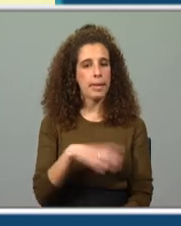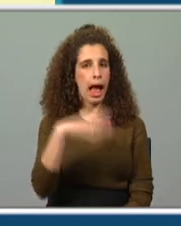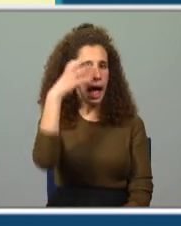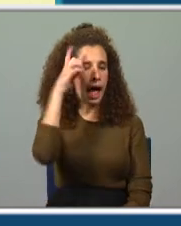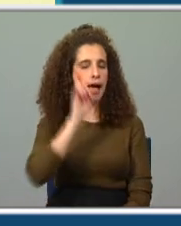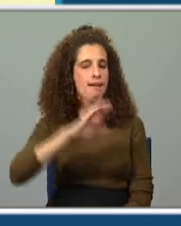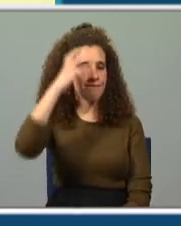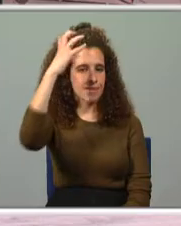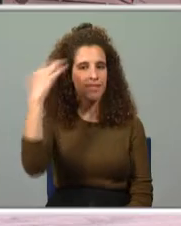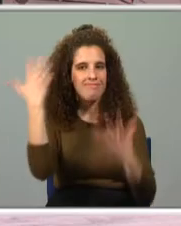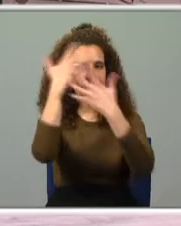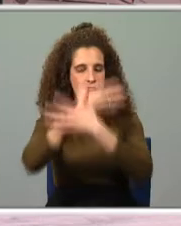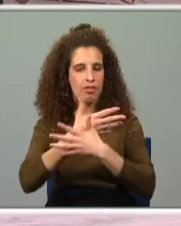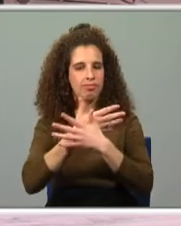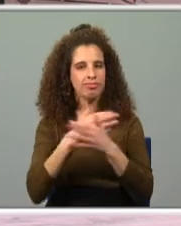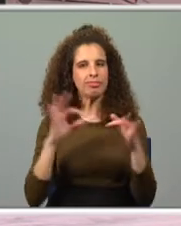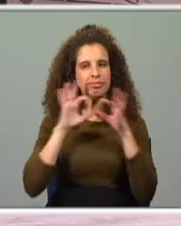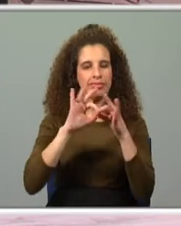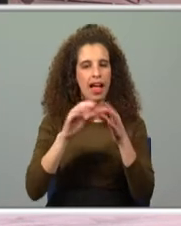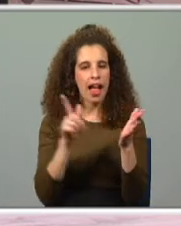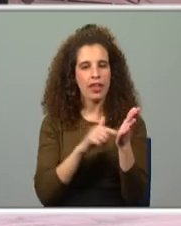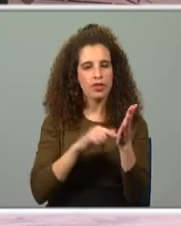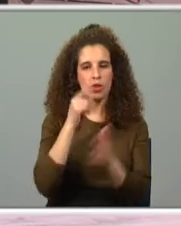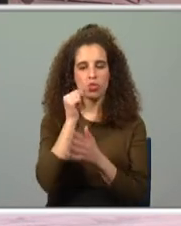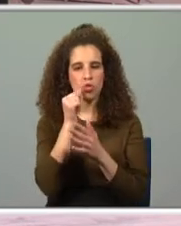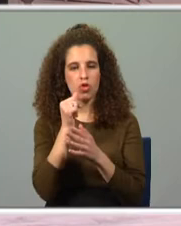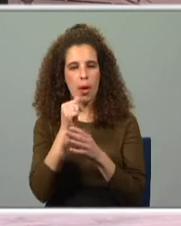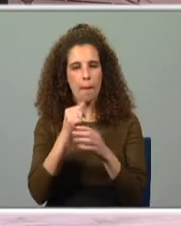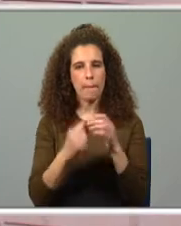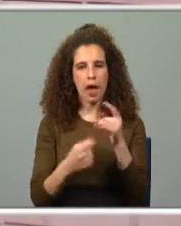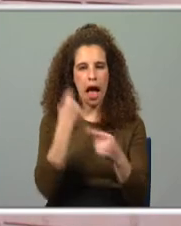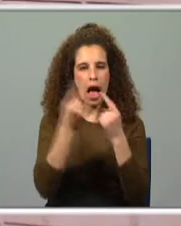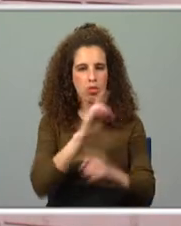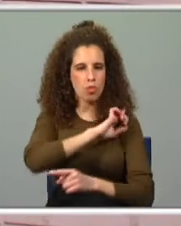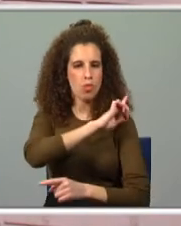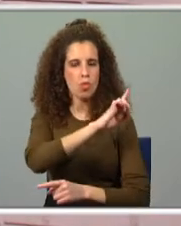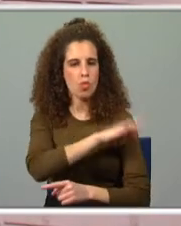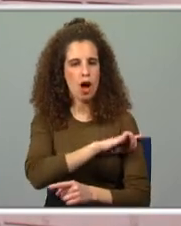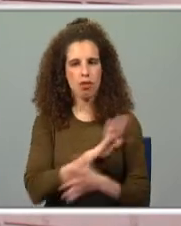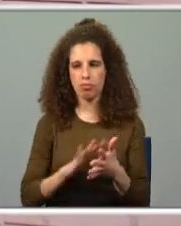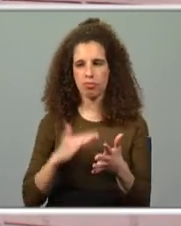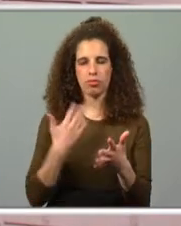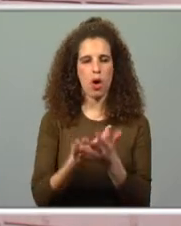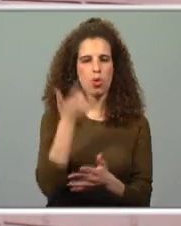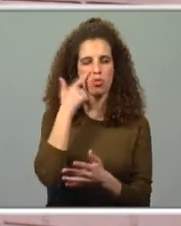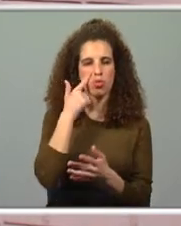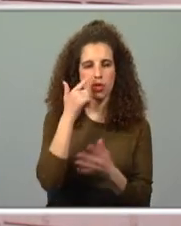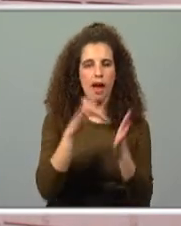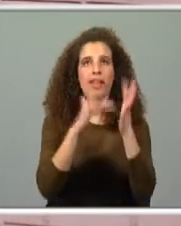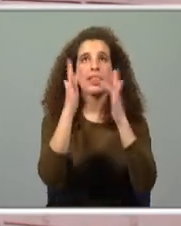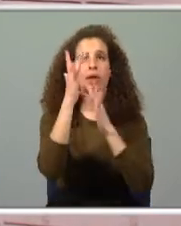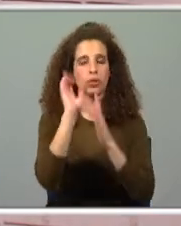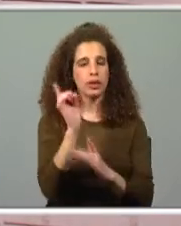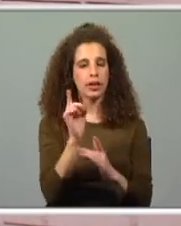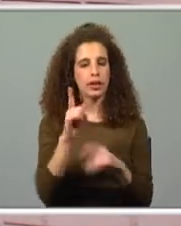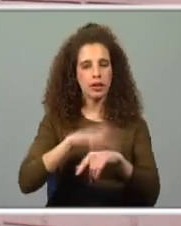Noite, simboliza precisamente a necessidade do homem romper alguns poderes instituídos que se atribuía muito o conhecimento a Deus. E aqui,